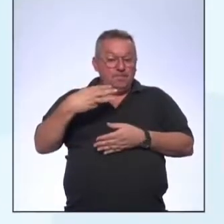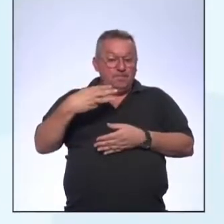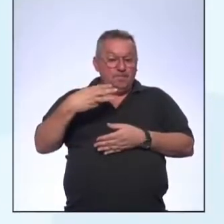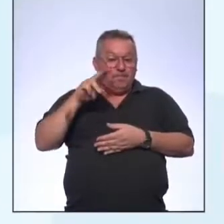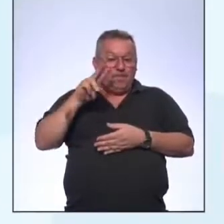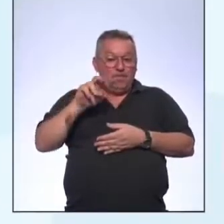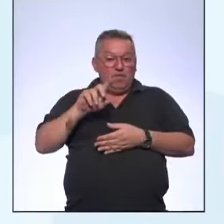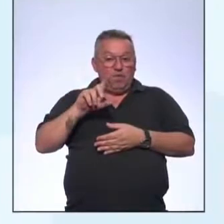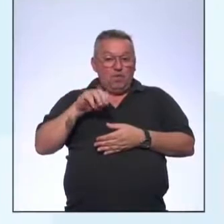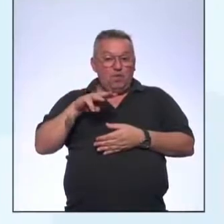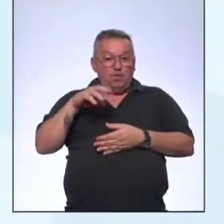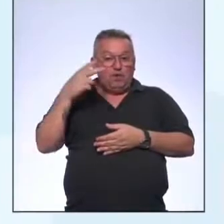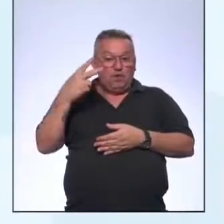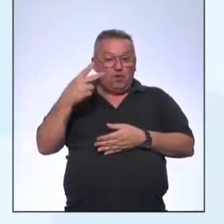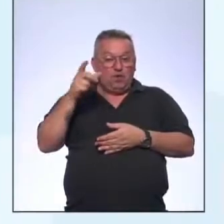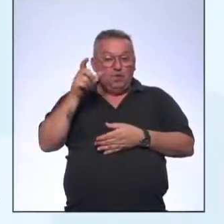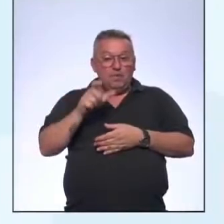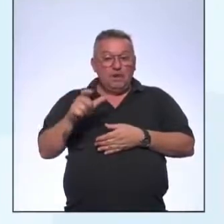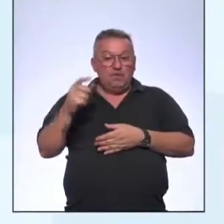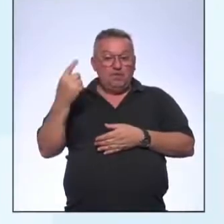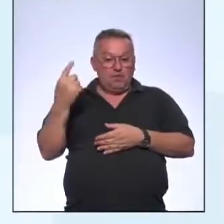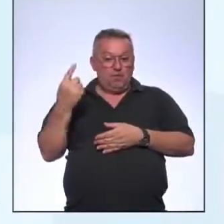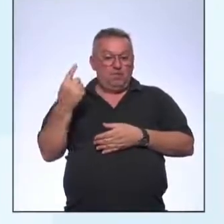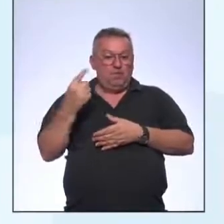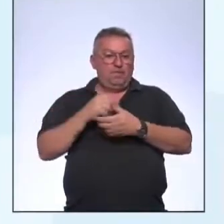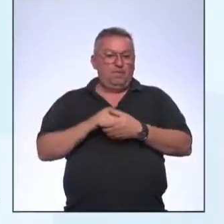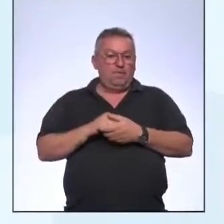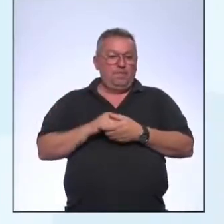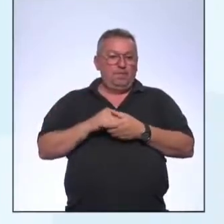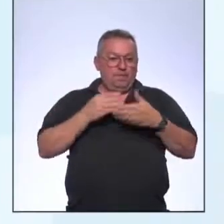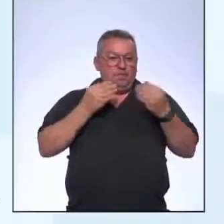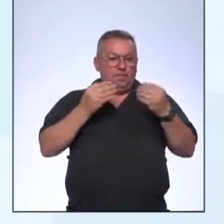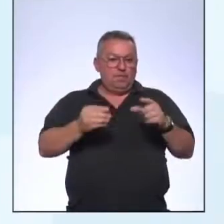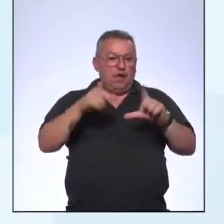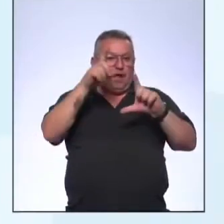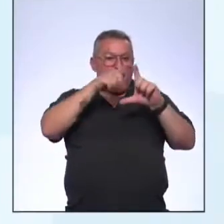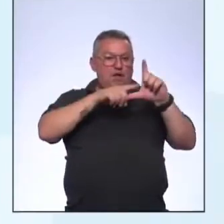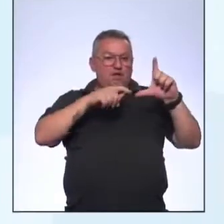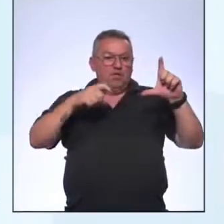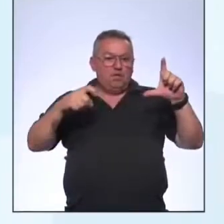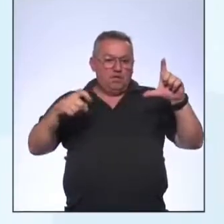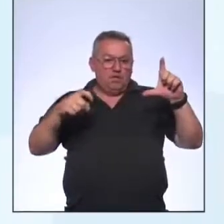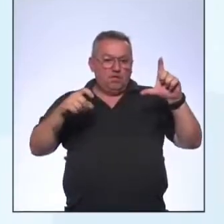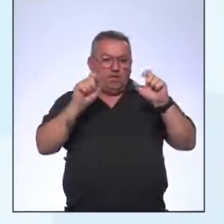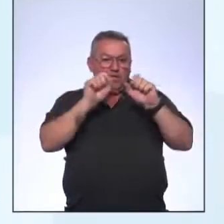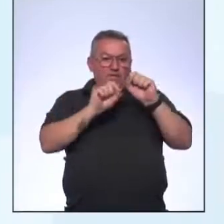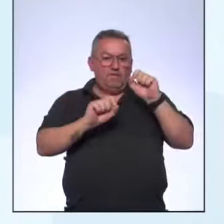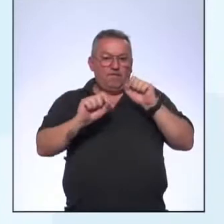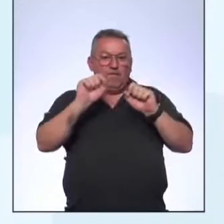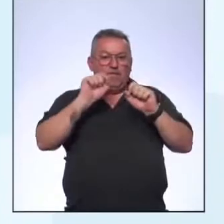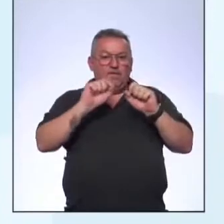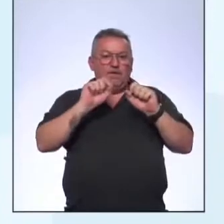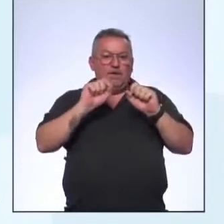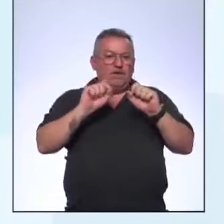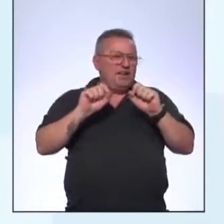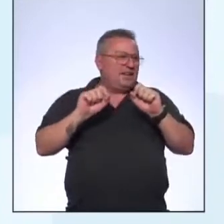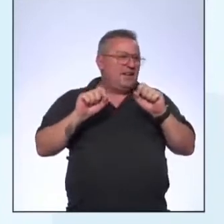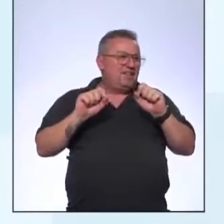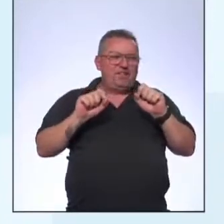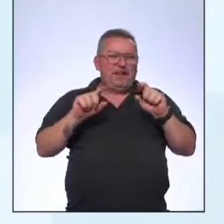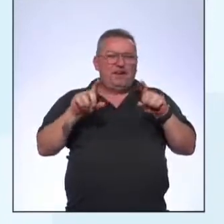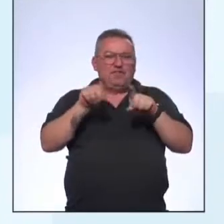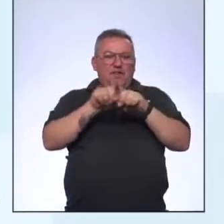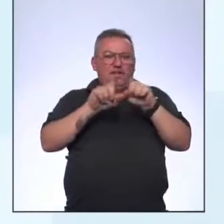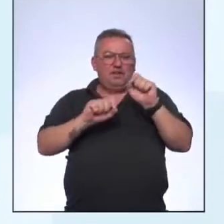Volume 2 Parte 1 dada a função que a f de x =